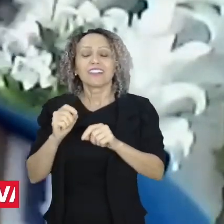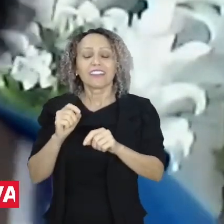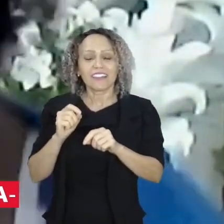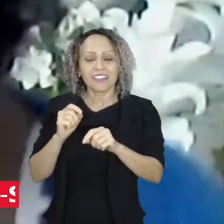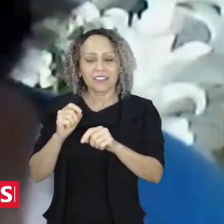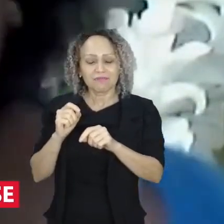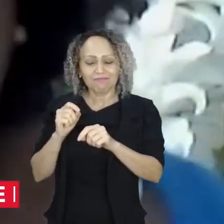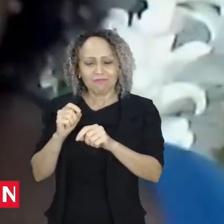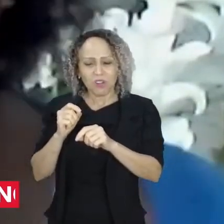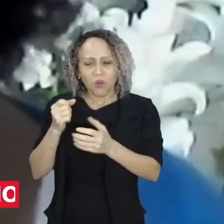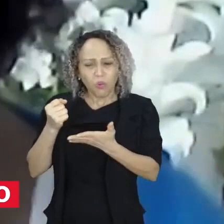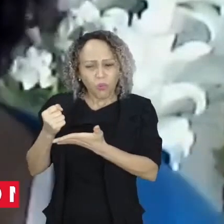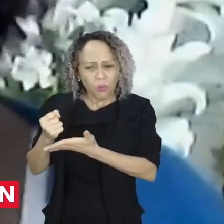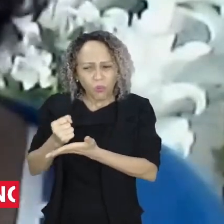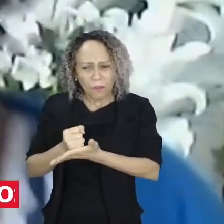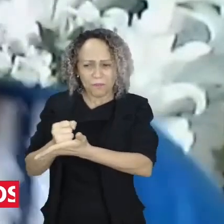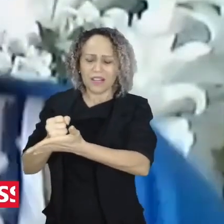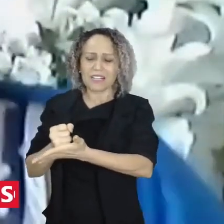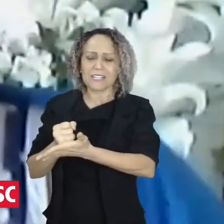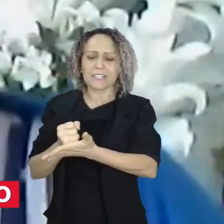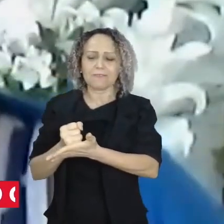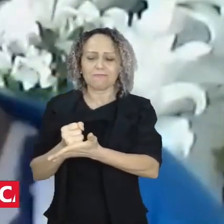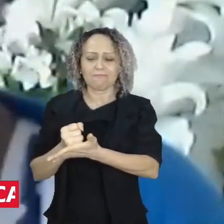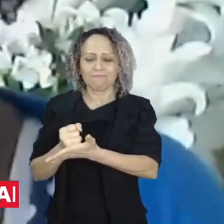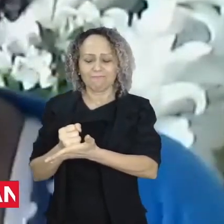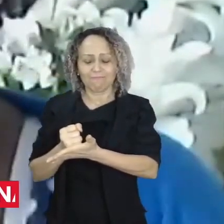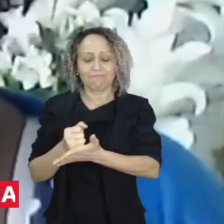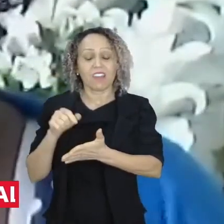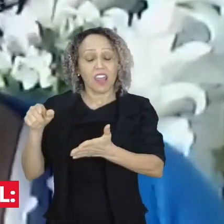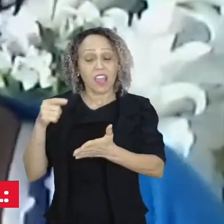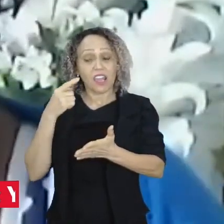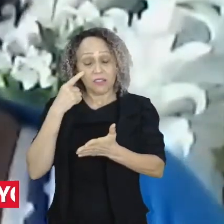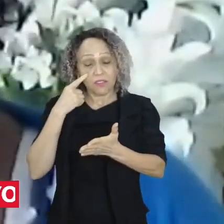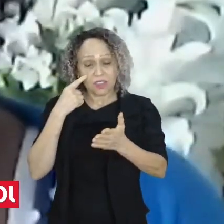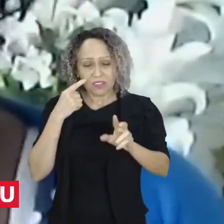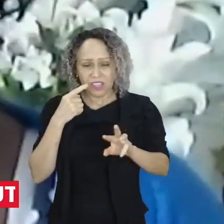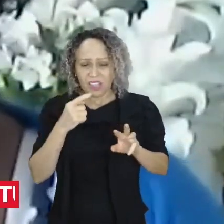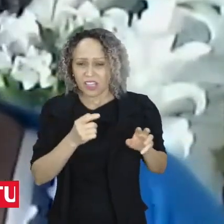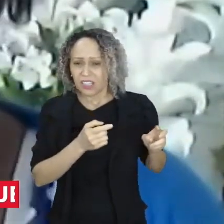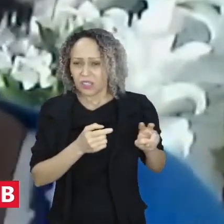e elas continuaram trabalhando para